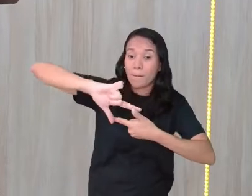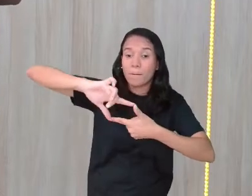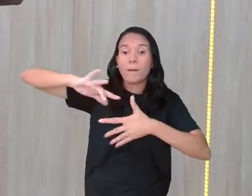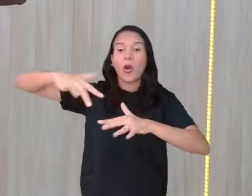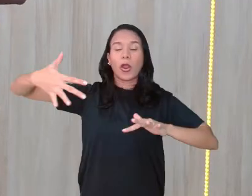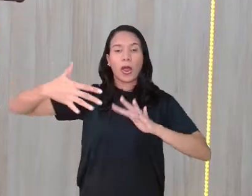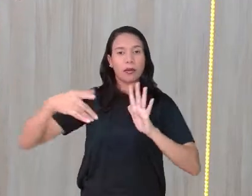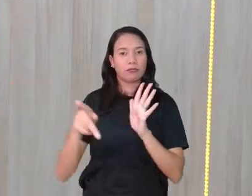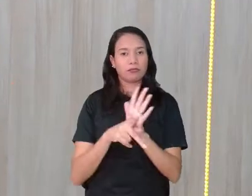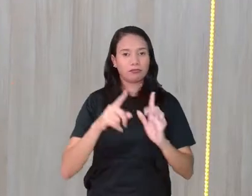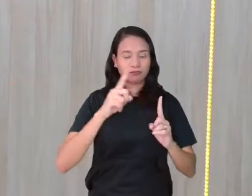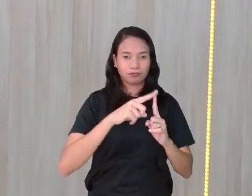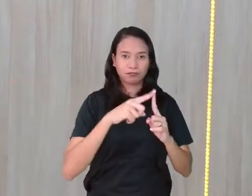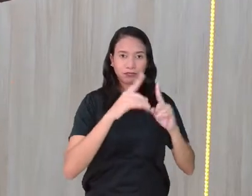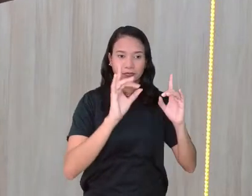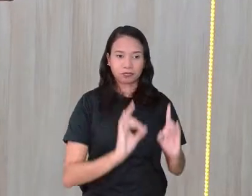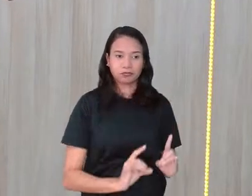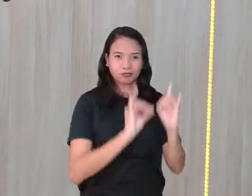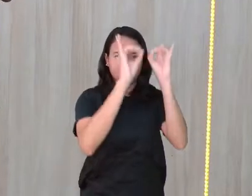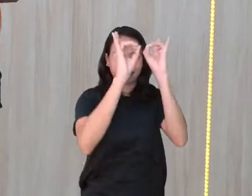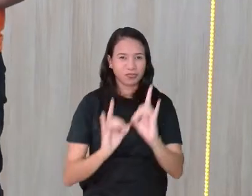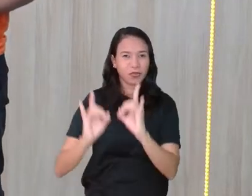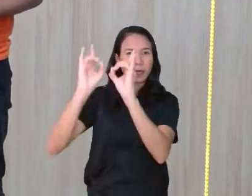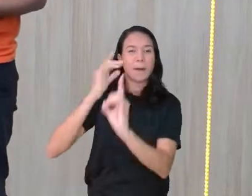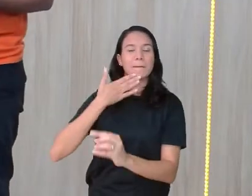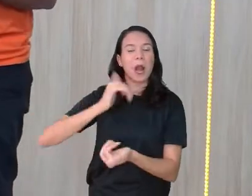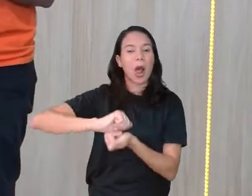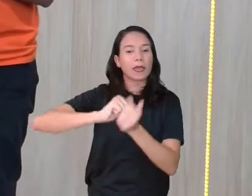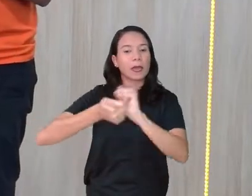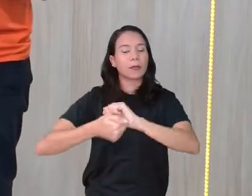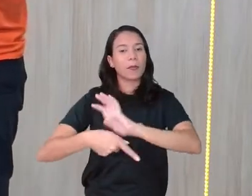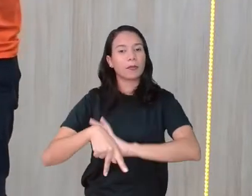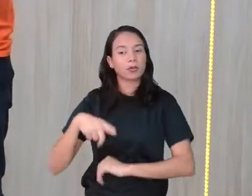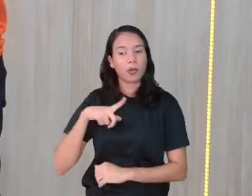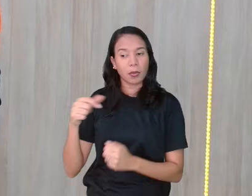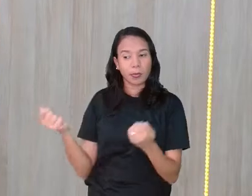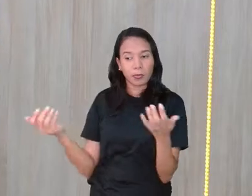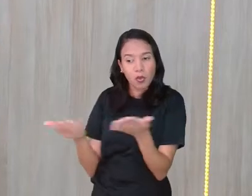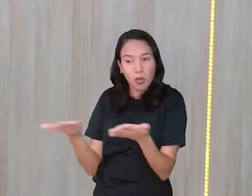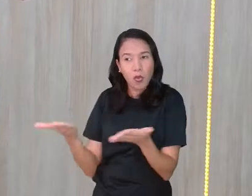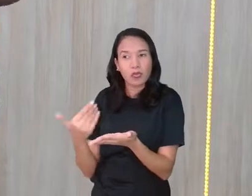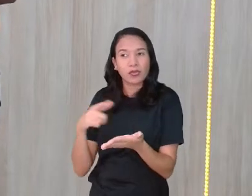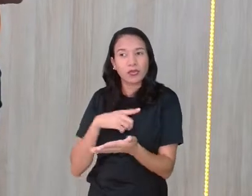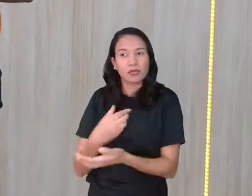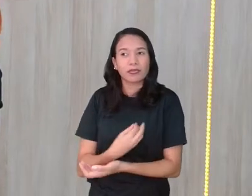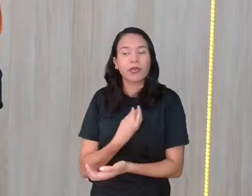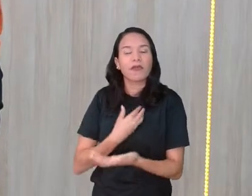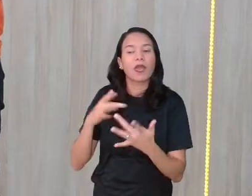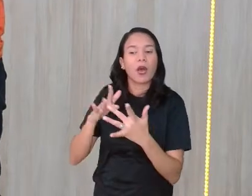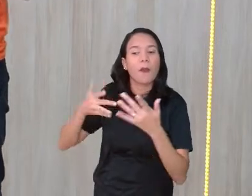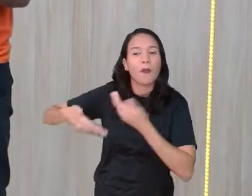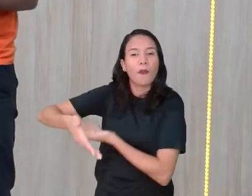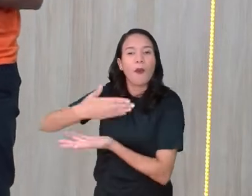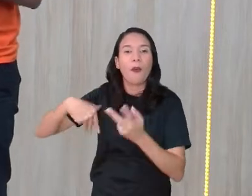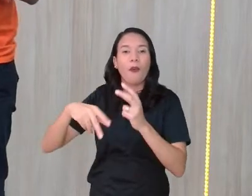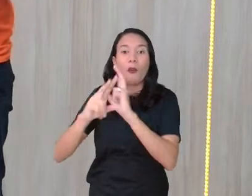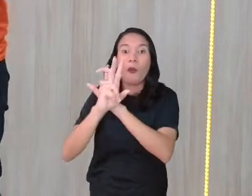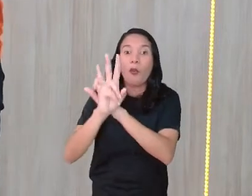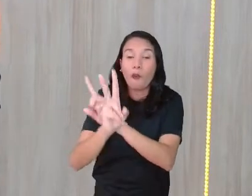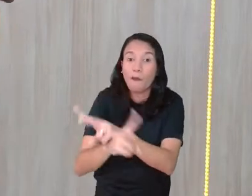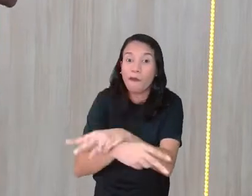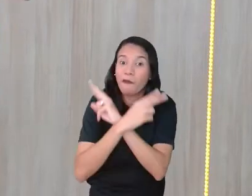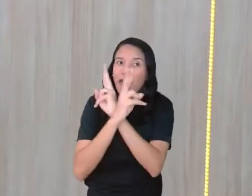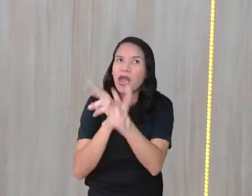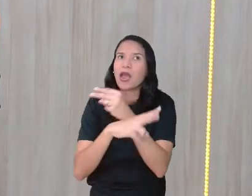de construção, né? Isso é uma construção mais adequada para os trópicos, né? Uma construção que tem mais ali uma ventilação,